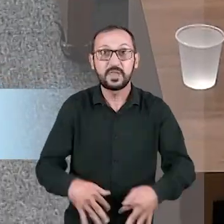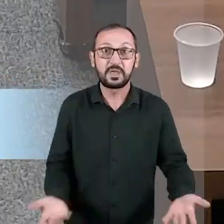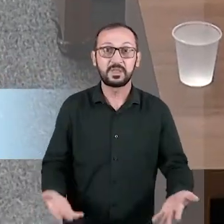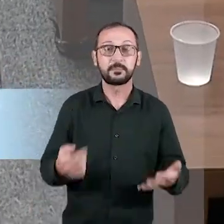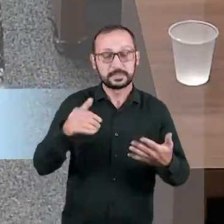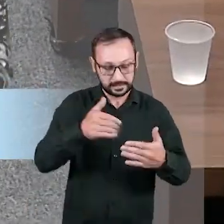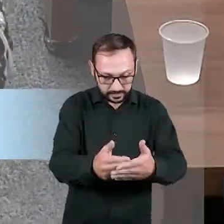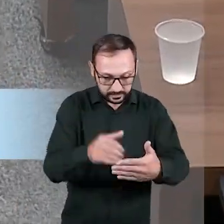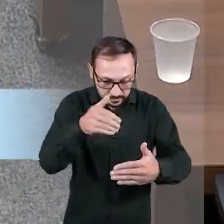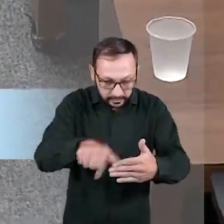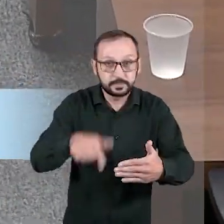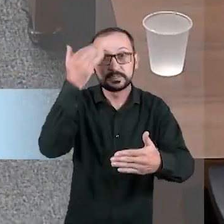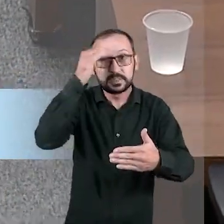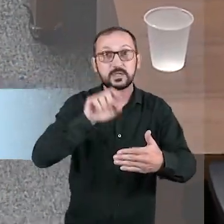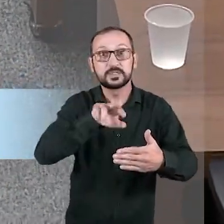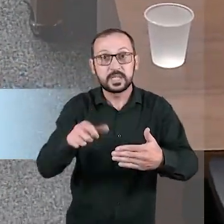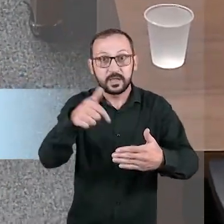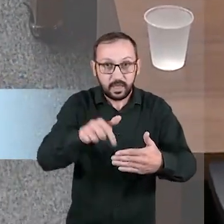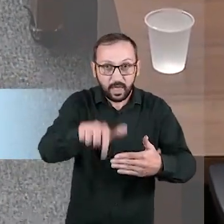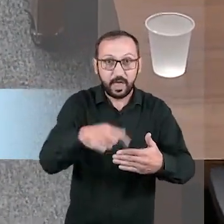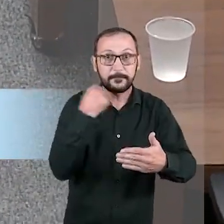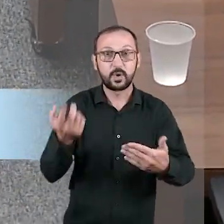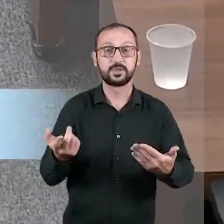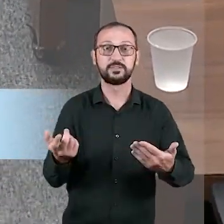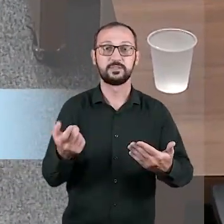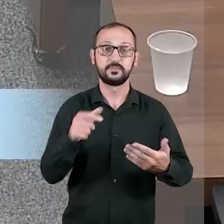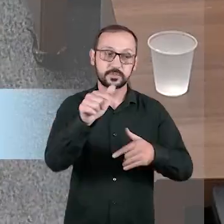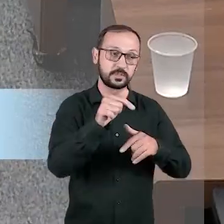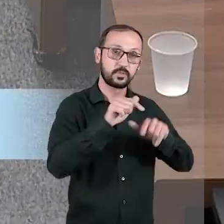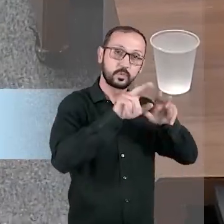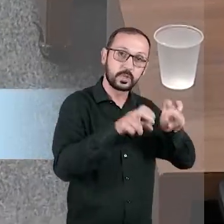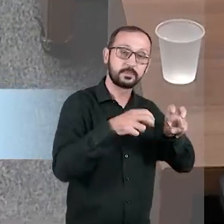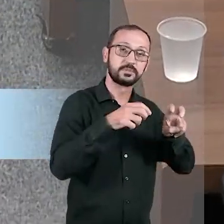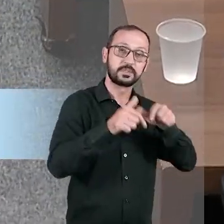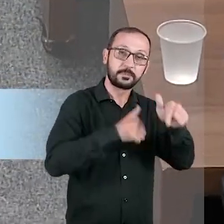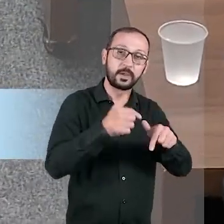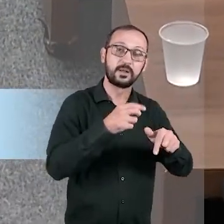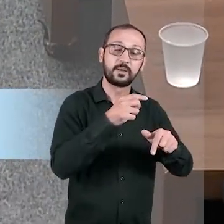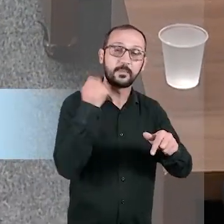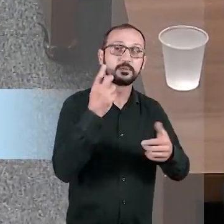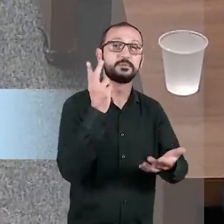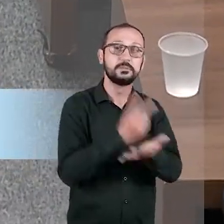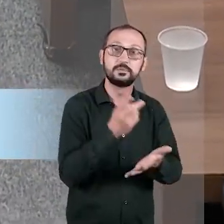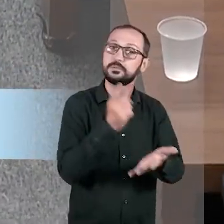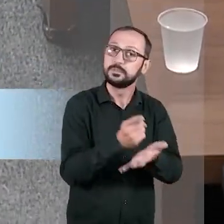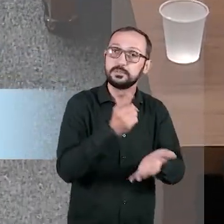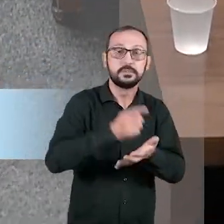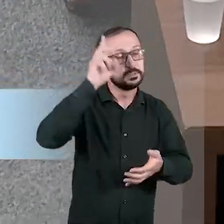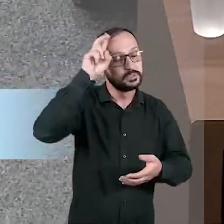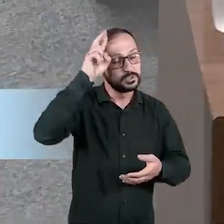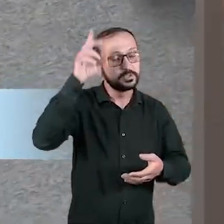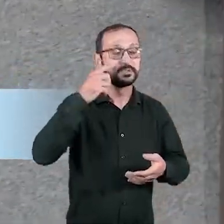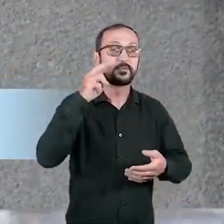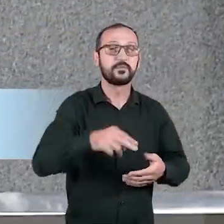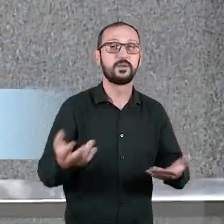morte. E se você está lá no meio da saúde, você vai lidar com a morte constantemente. É